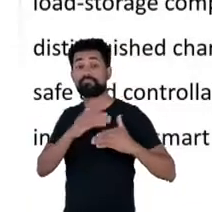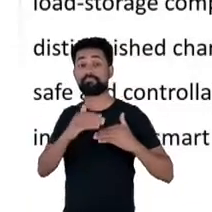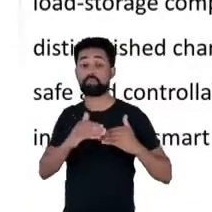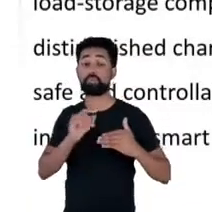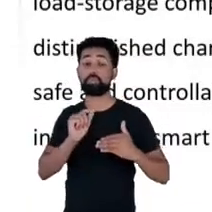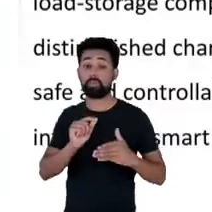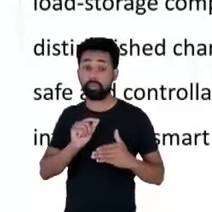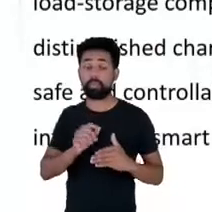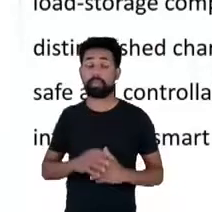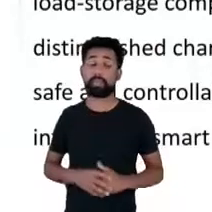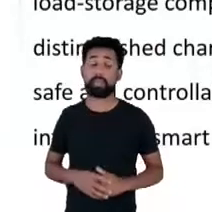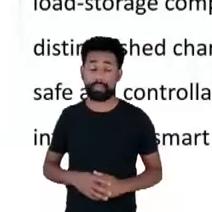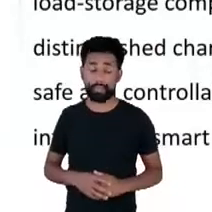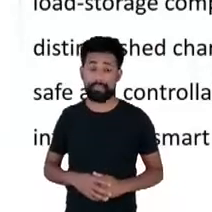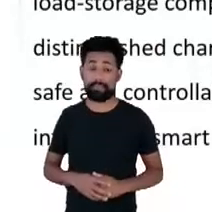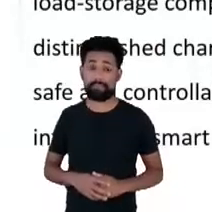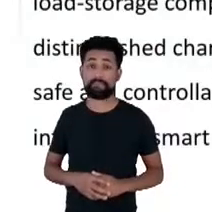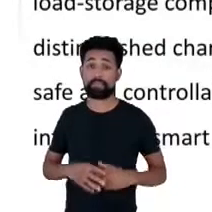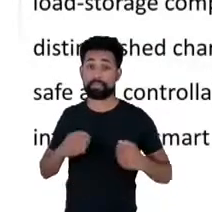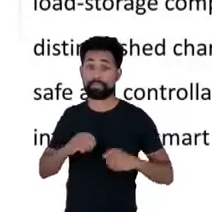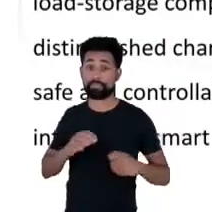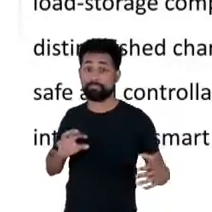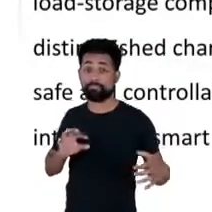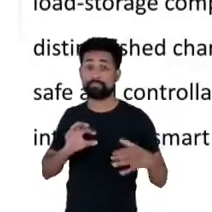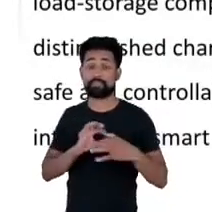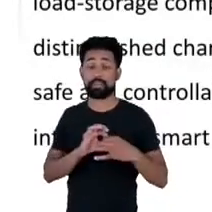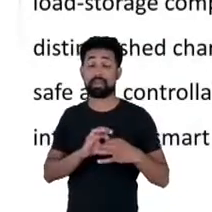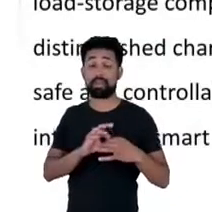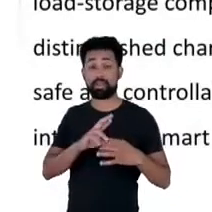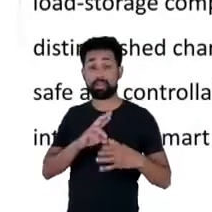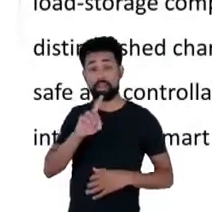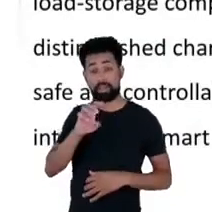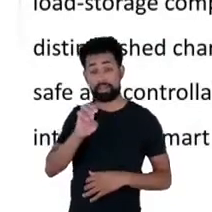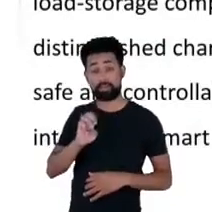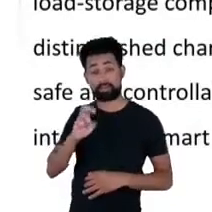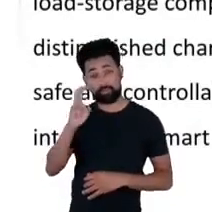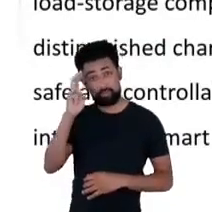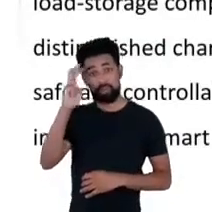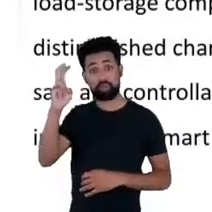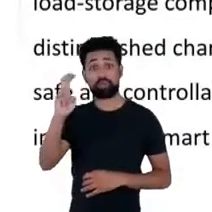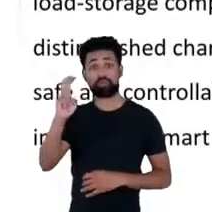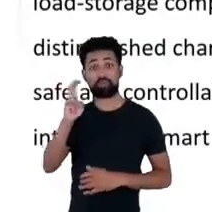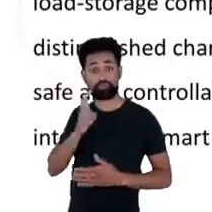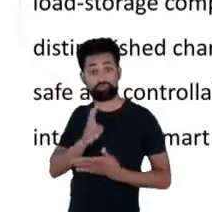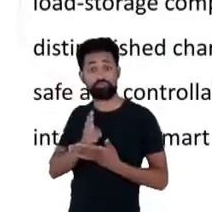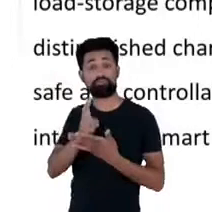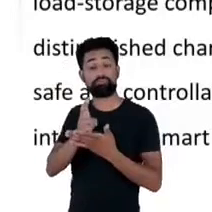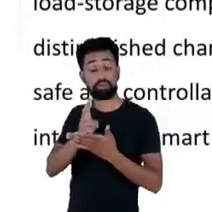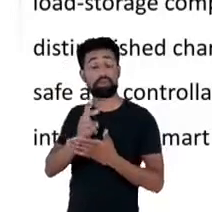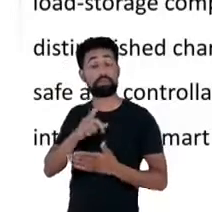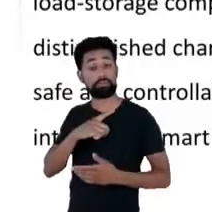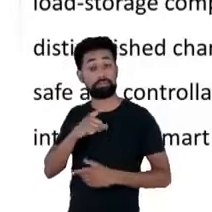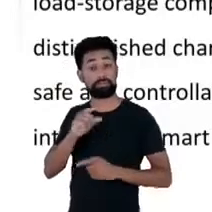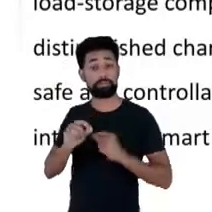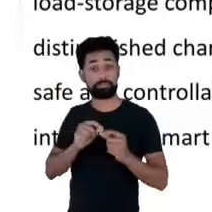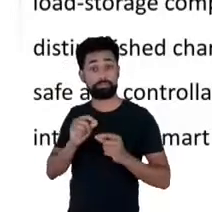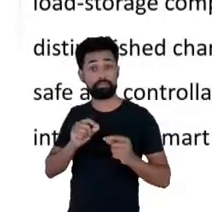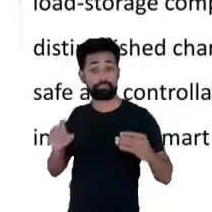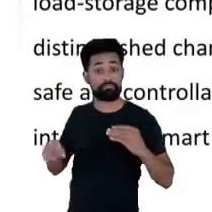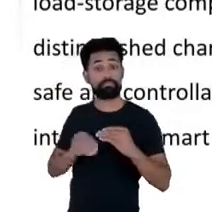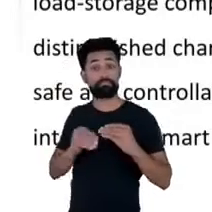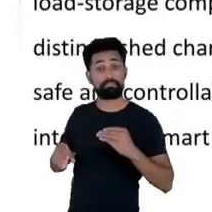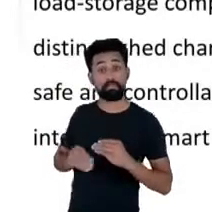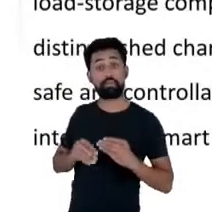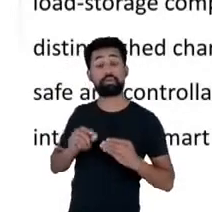uma rede suportada, inteligente e sustentável, que tenha complementariedade entre